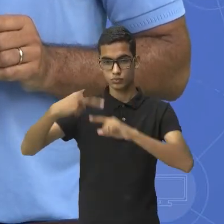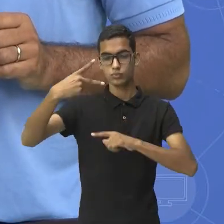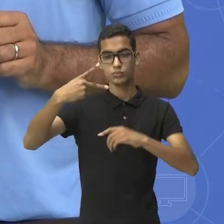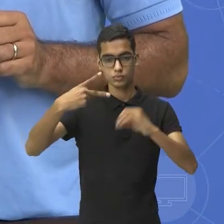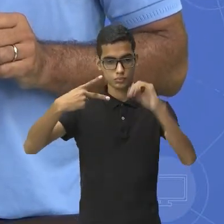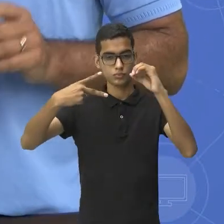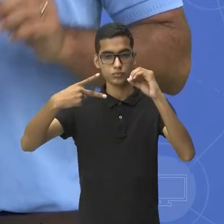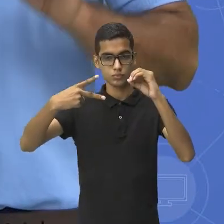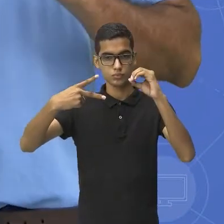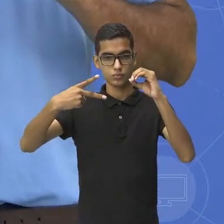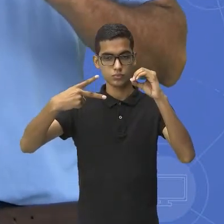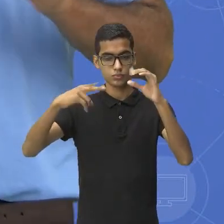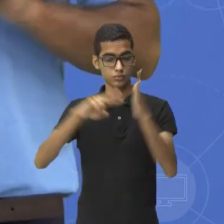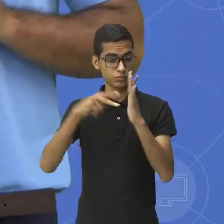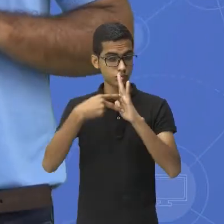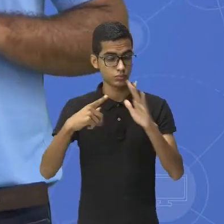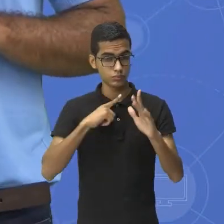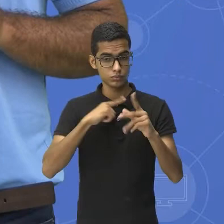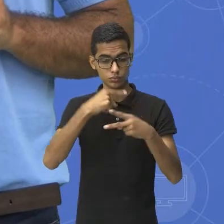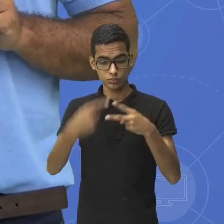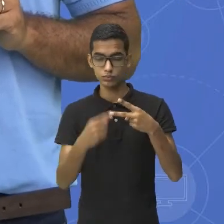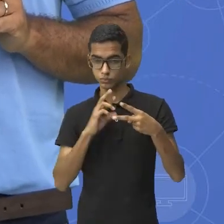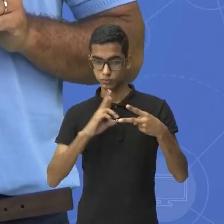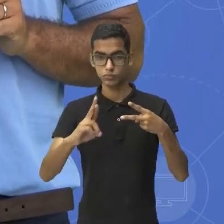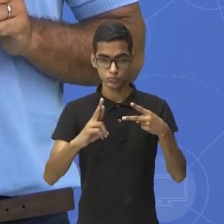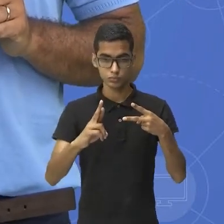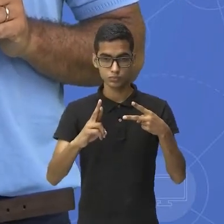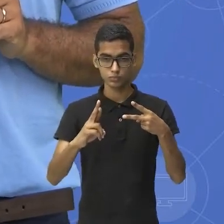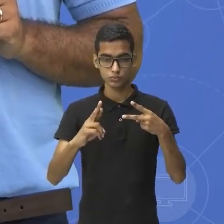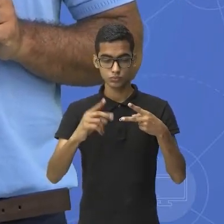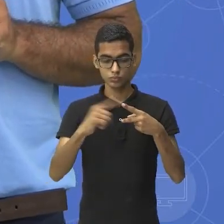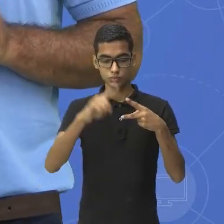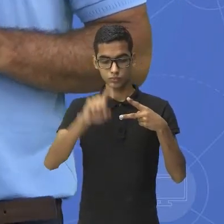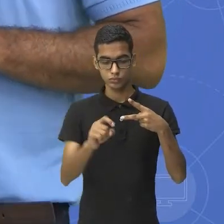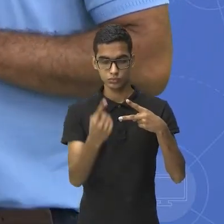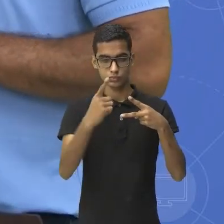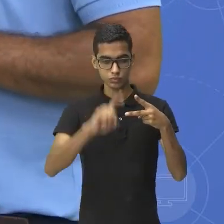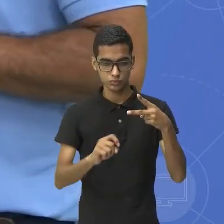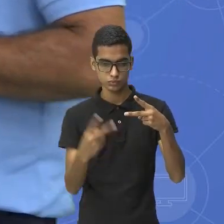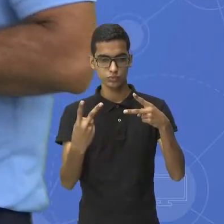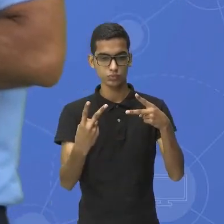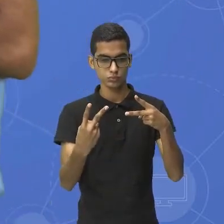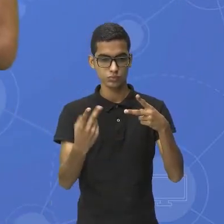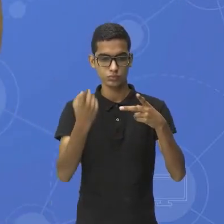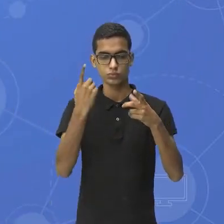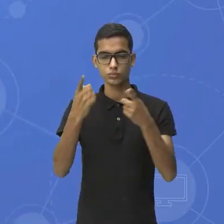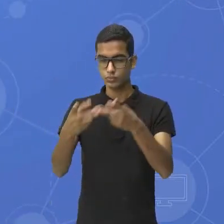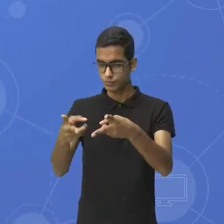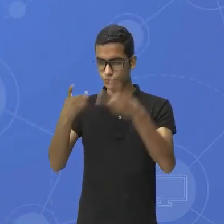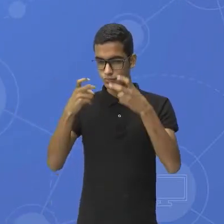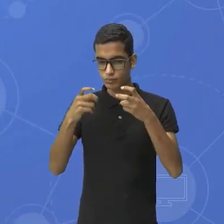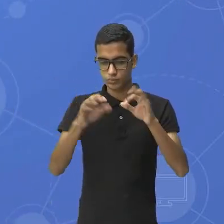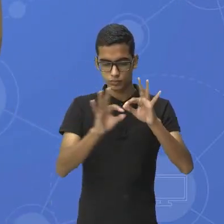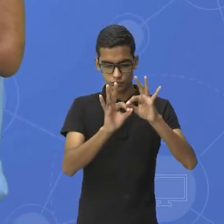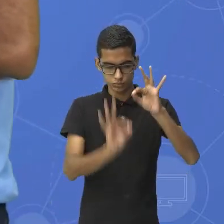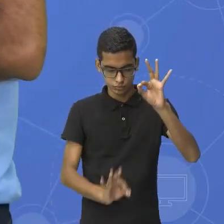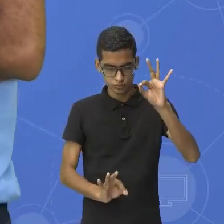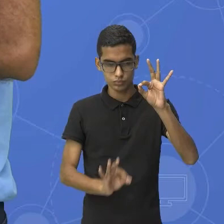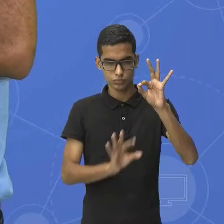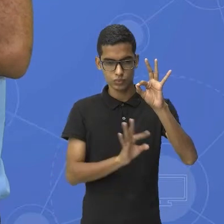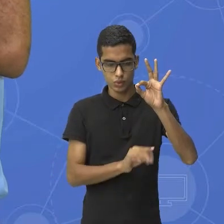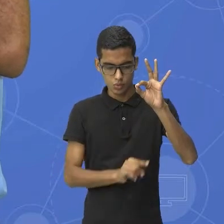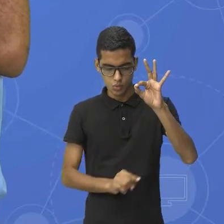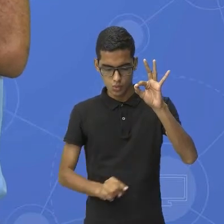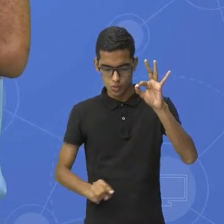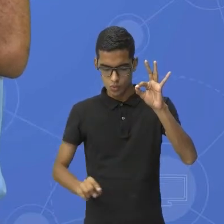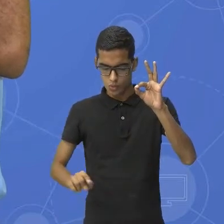respostas, correto? Delta maior do que 0, vamos ter x1 e x2. Percebam que aqui no gráfico, ó, eu estou tendo a